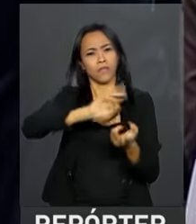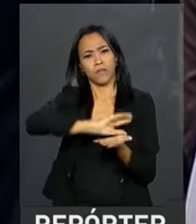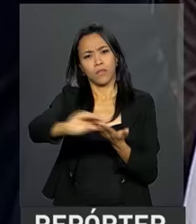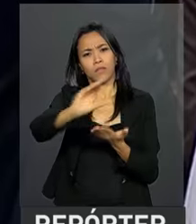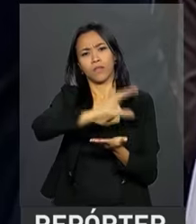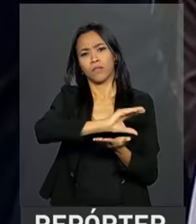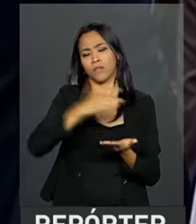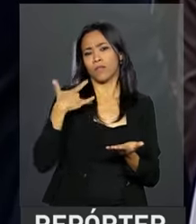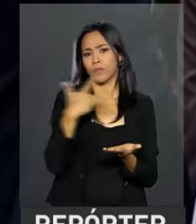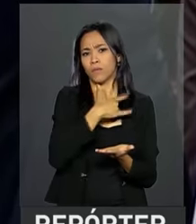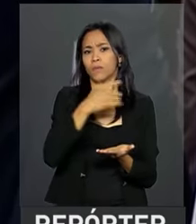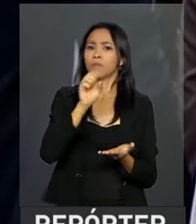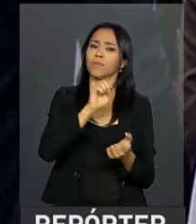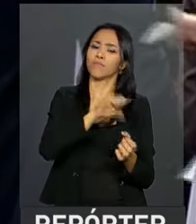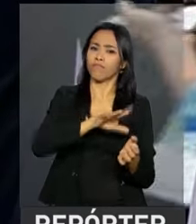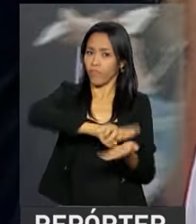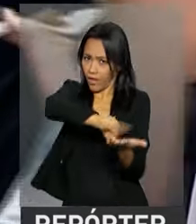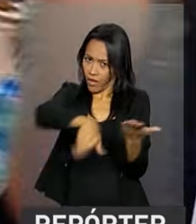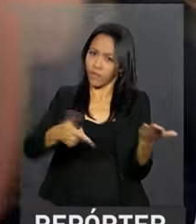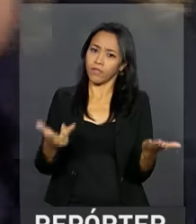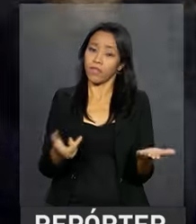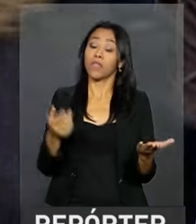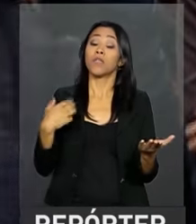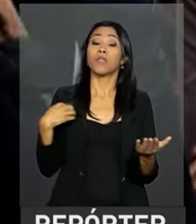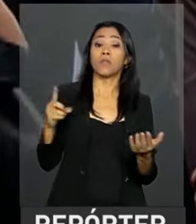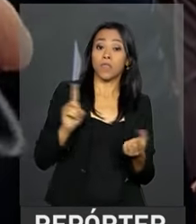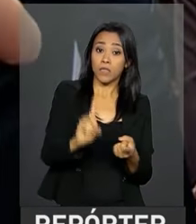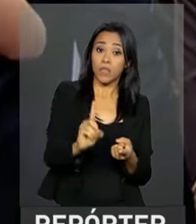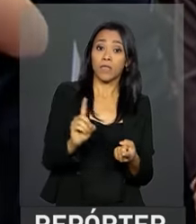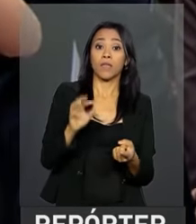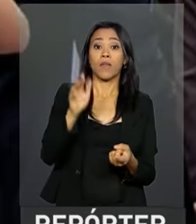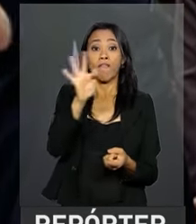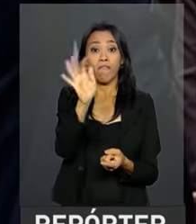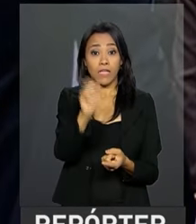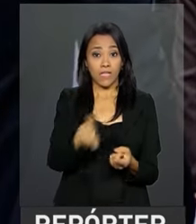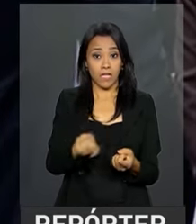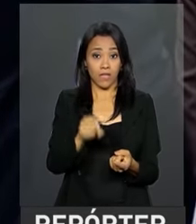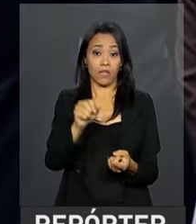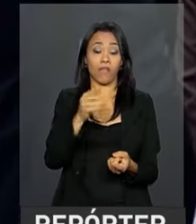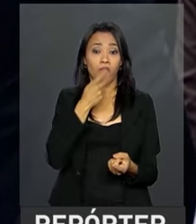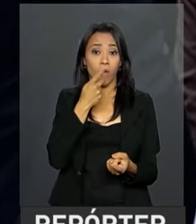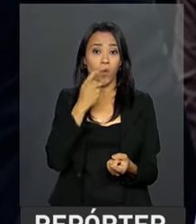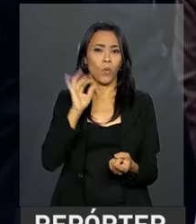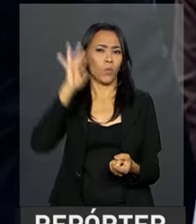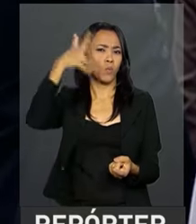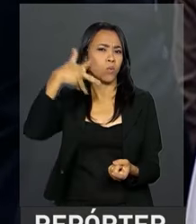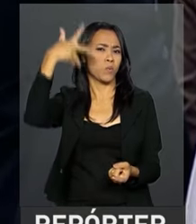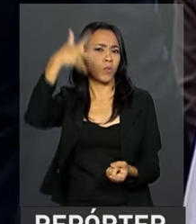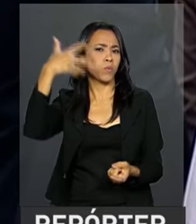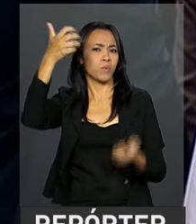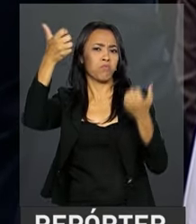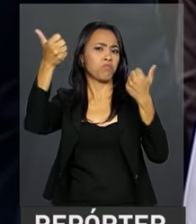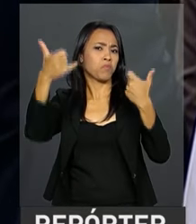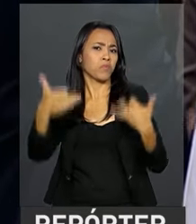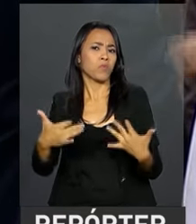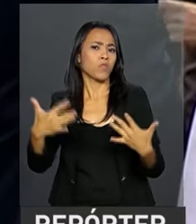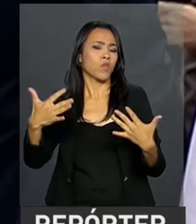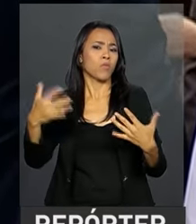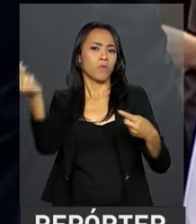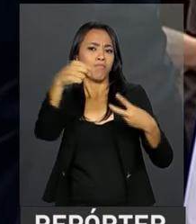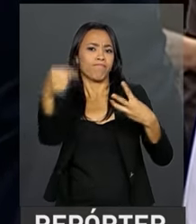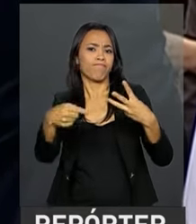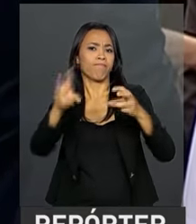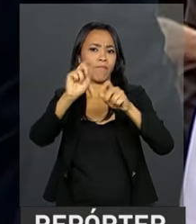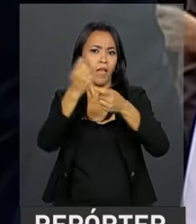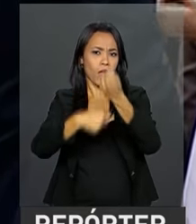governo também vão participar das discussões. Henrique Meirelles, da Fazenda, falou agora há pouco em um painel sobre questões econômicas.